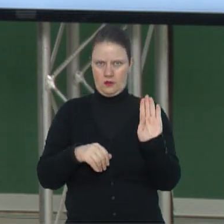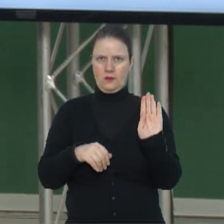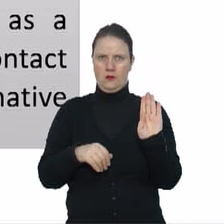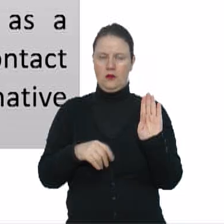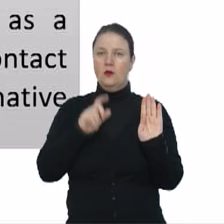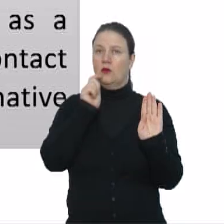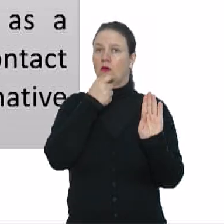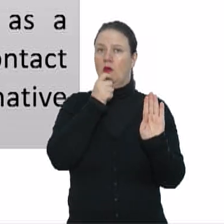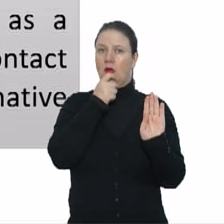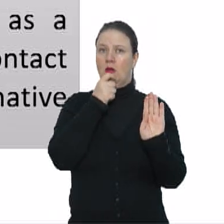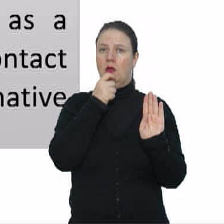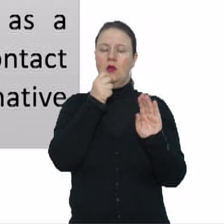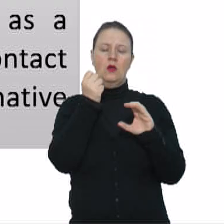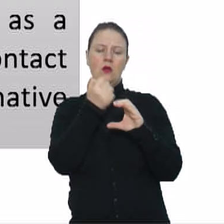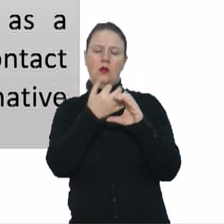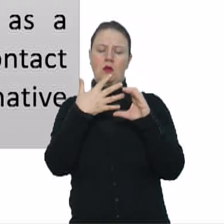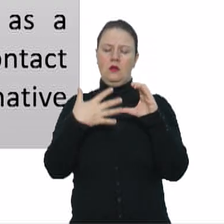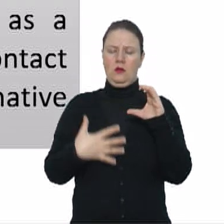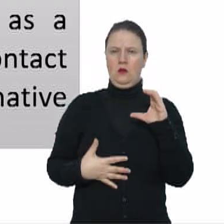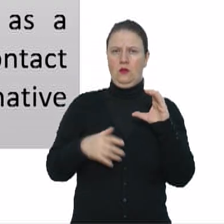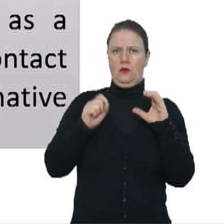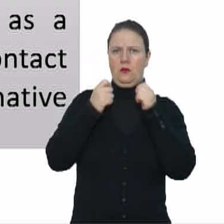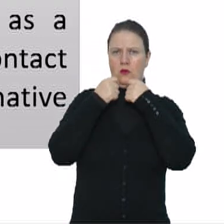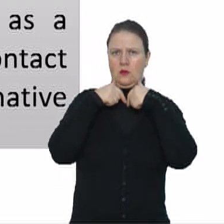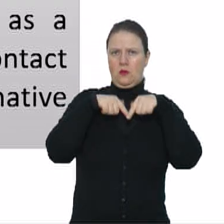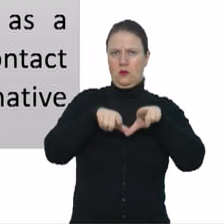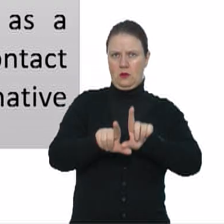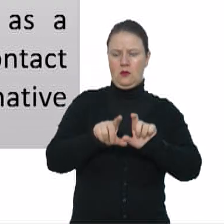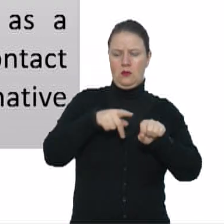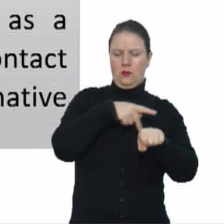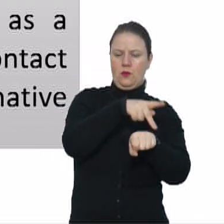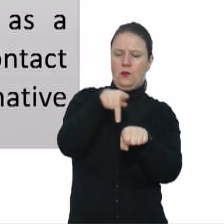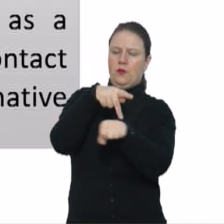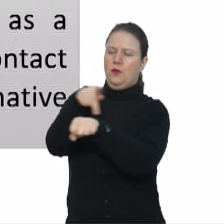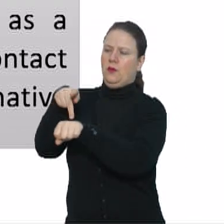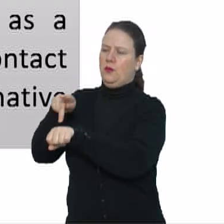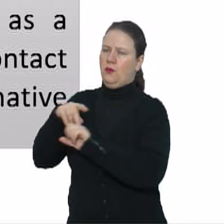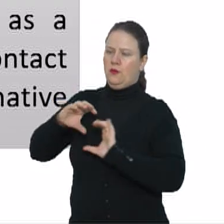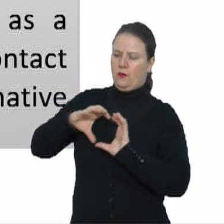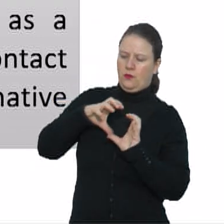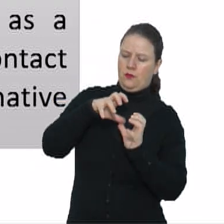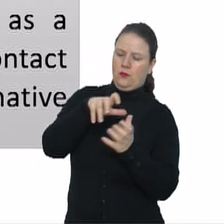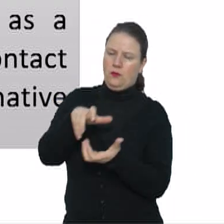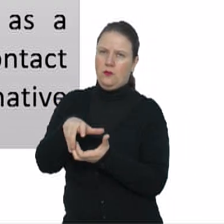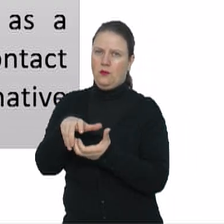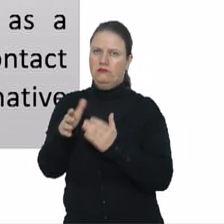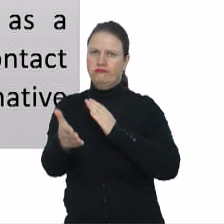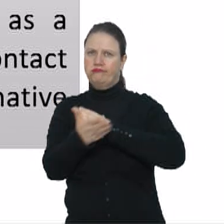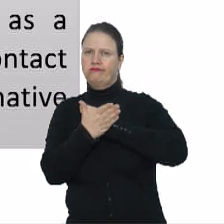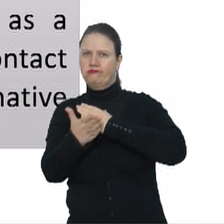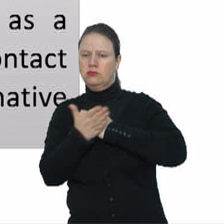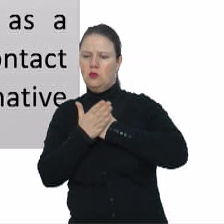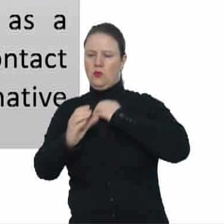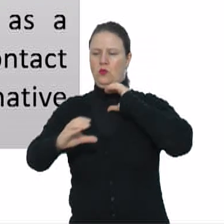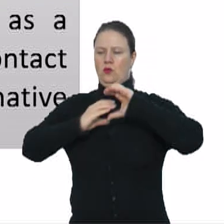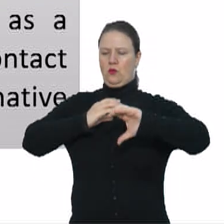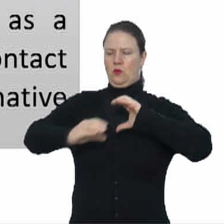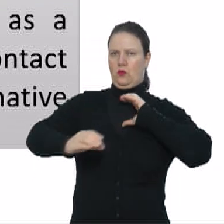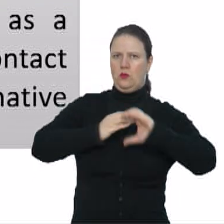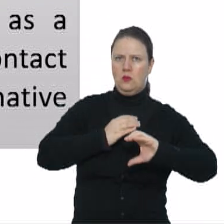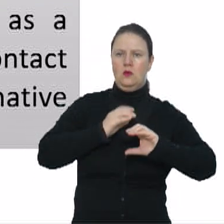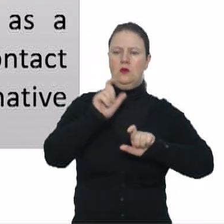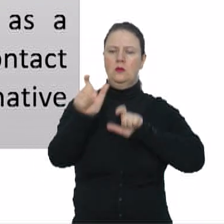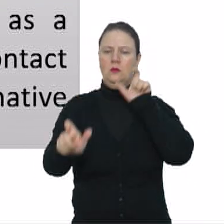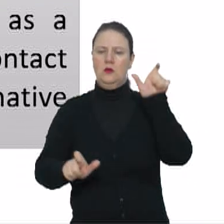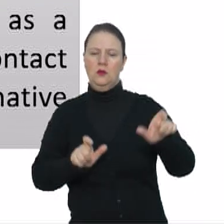inglês caracteriza-se como uma língua internacional, porque possibilita a comunicação entre pessoas de